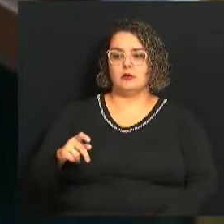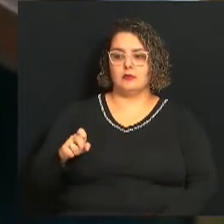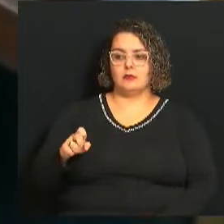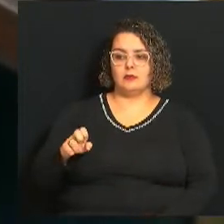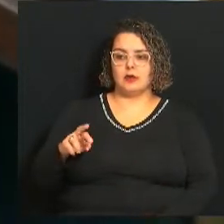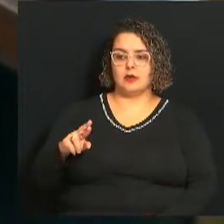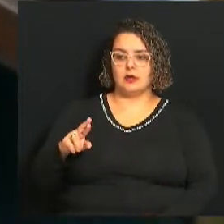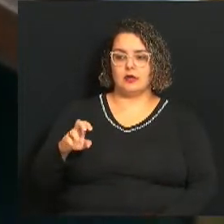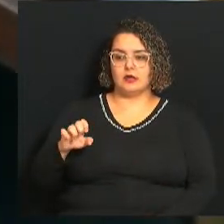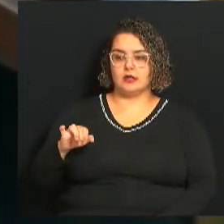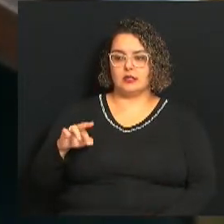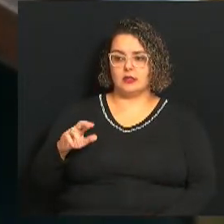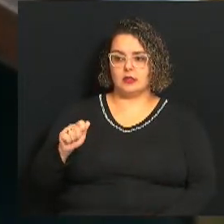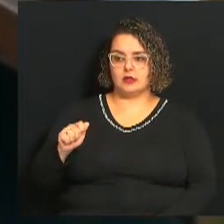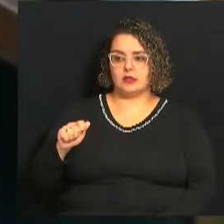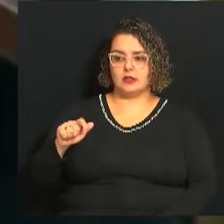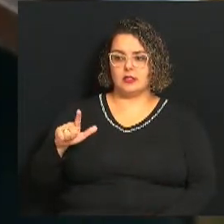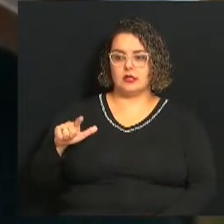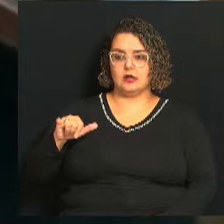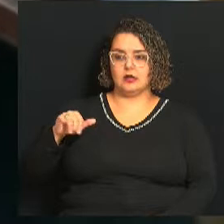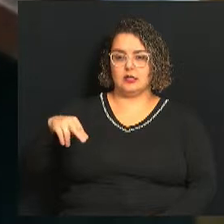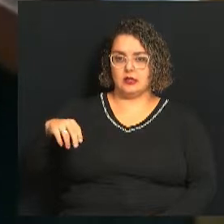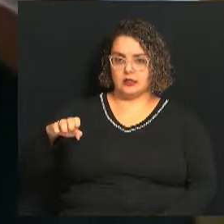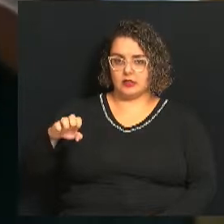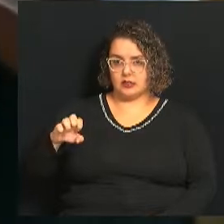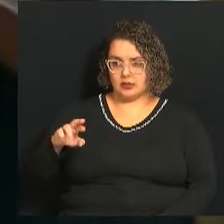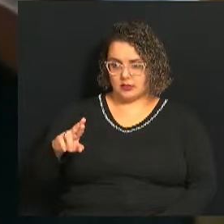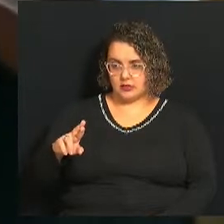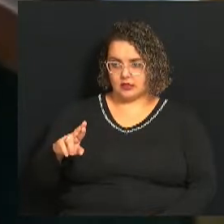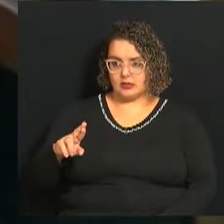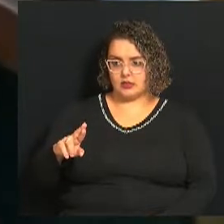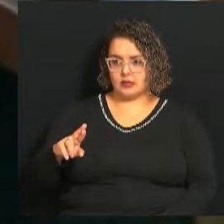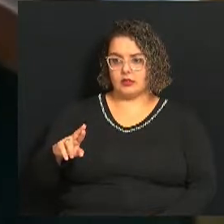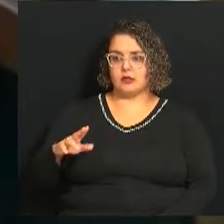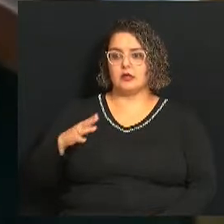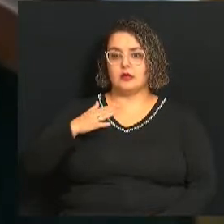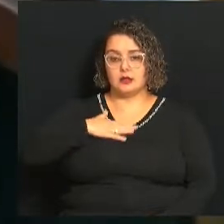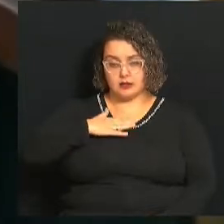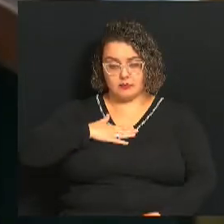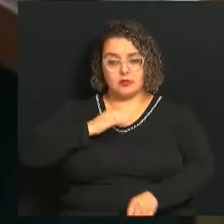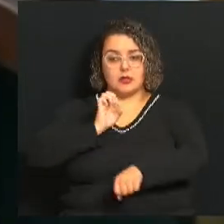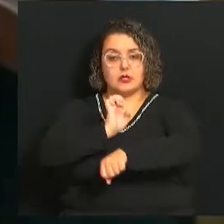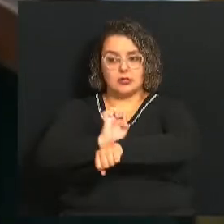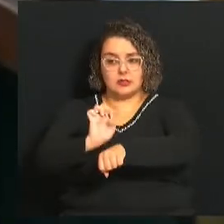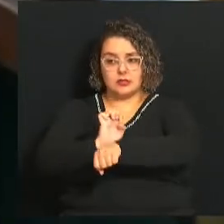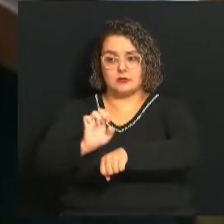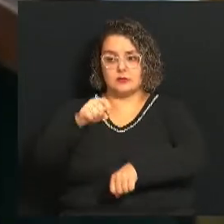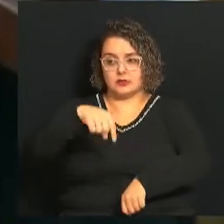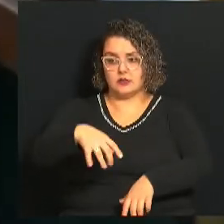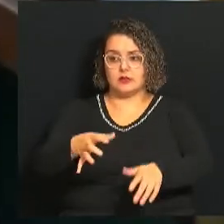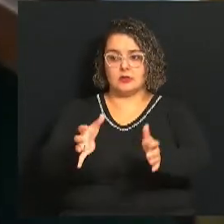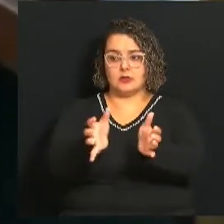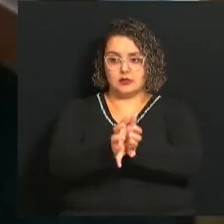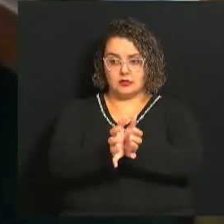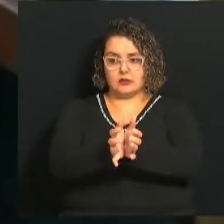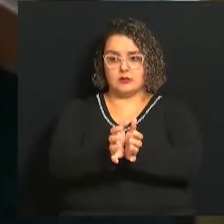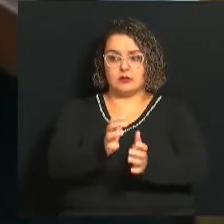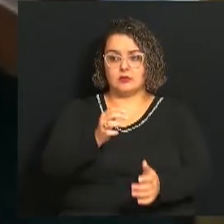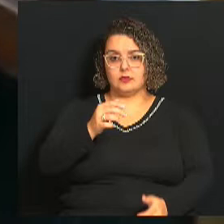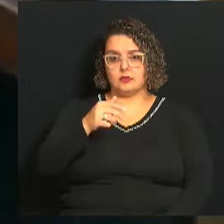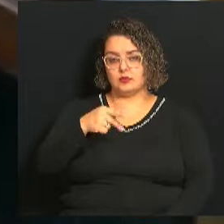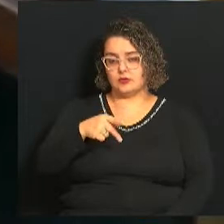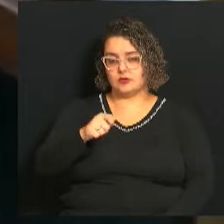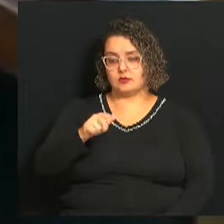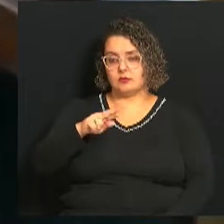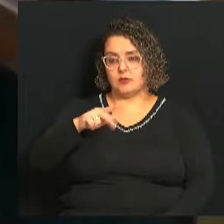Ana Maria Pereira Liner, que inclusive foi minha estagiária aqui no Departamento de Parques e Jardins nos